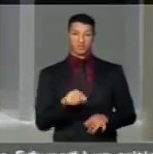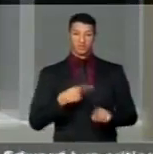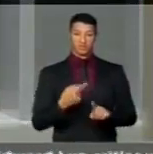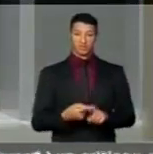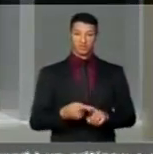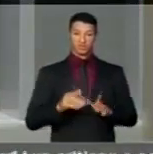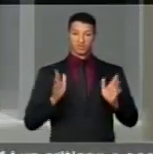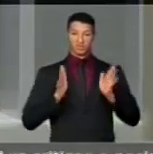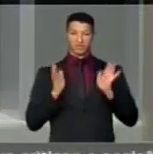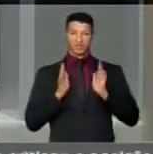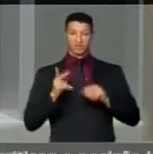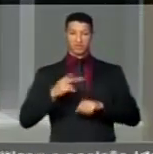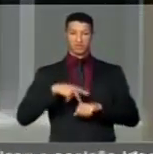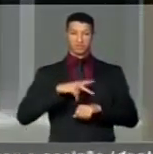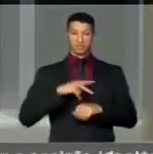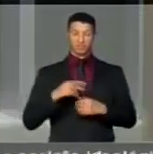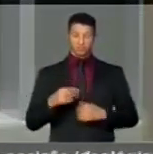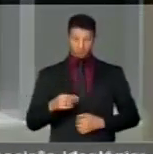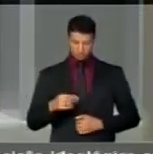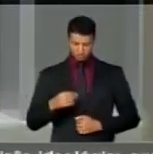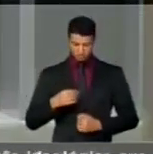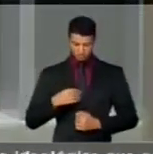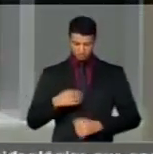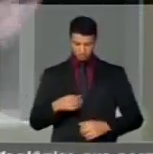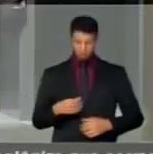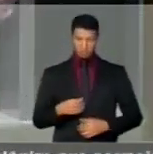maiores fortunas desse país, senhor presidente.